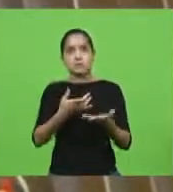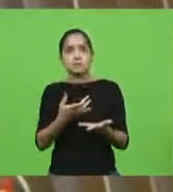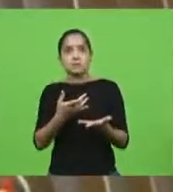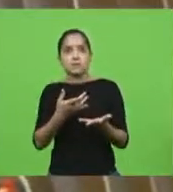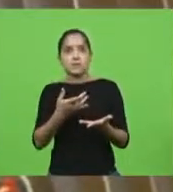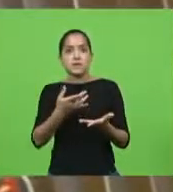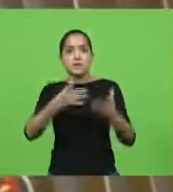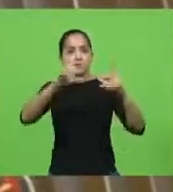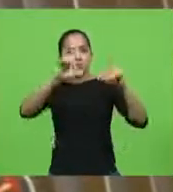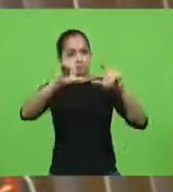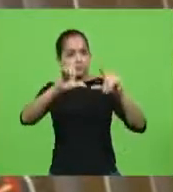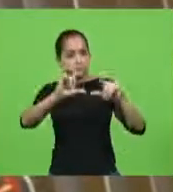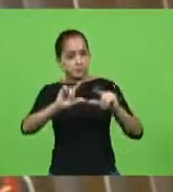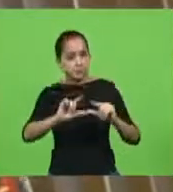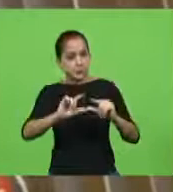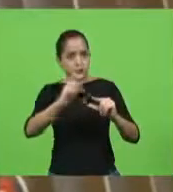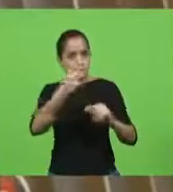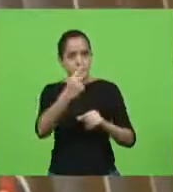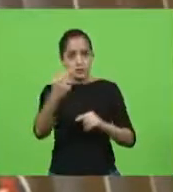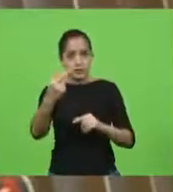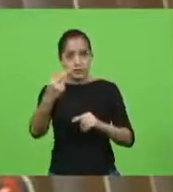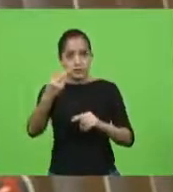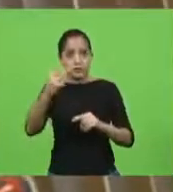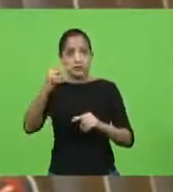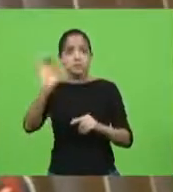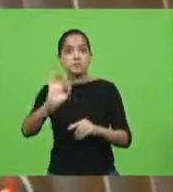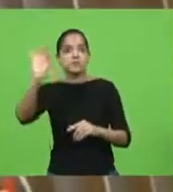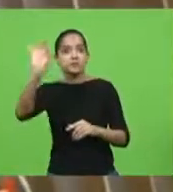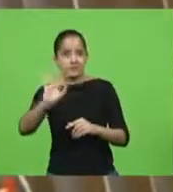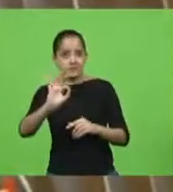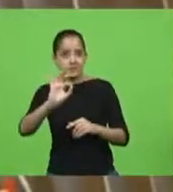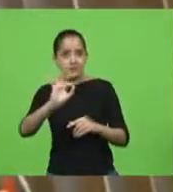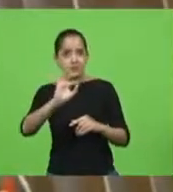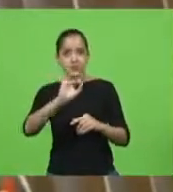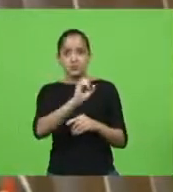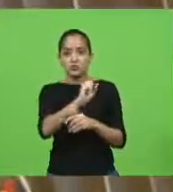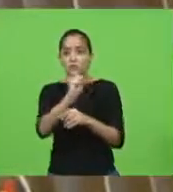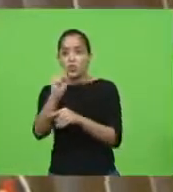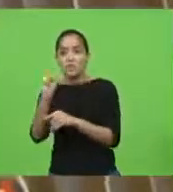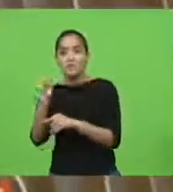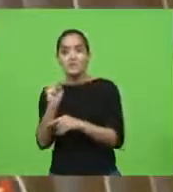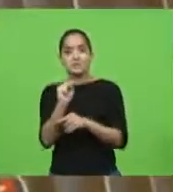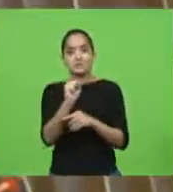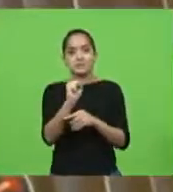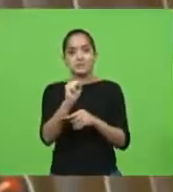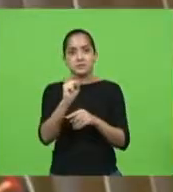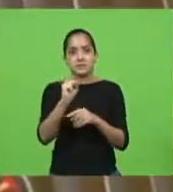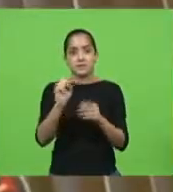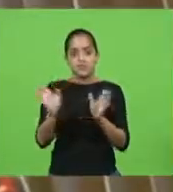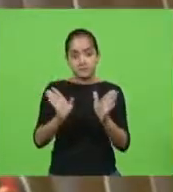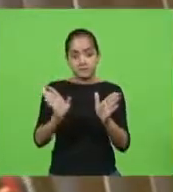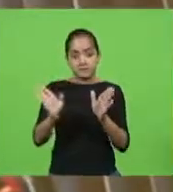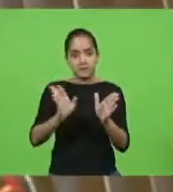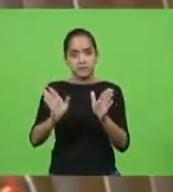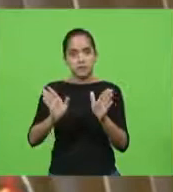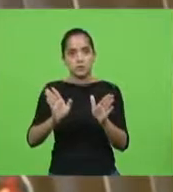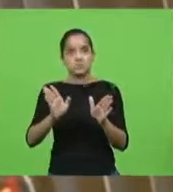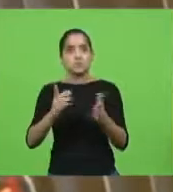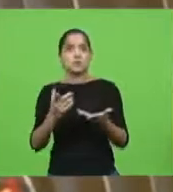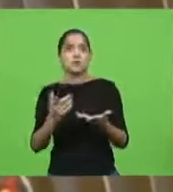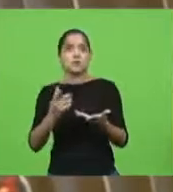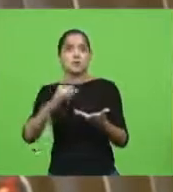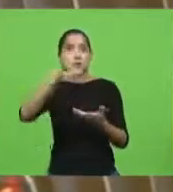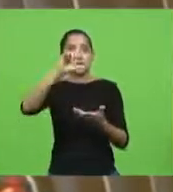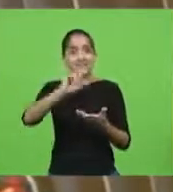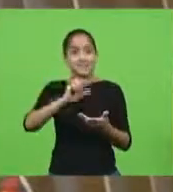uma queda de 22% no número de homicídios nesses três primeiros meses. Nós temos uma queda de